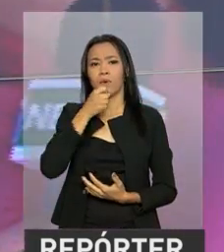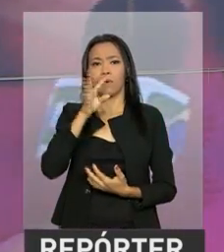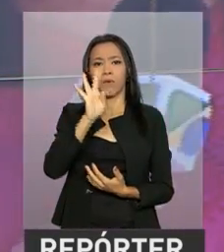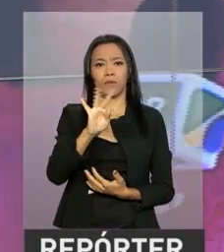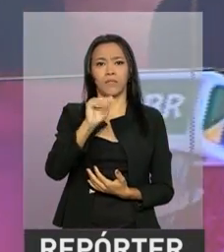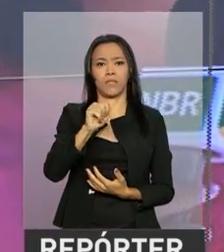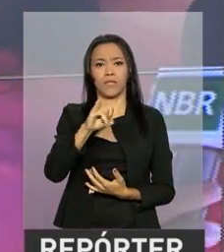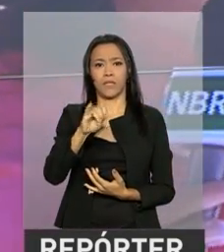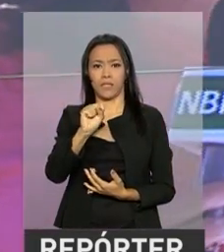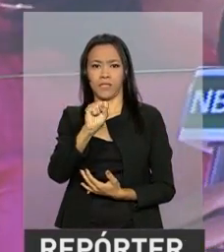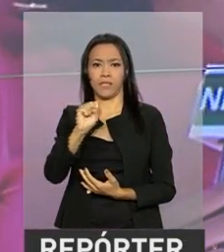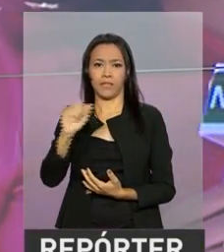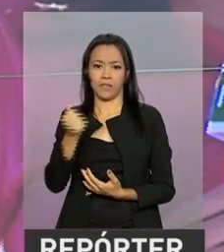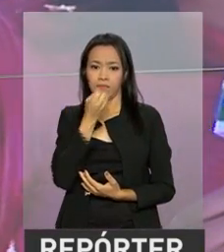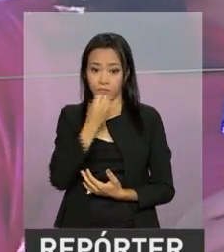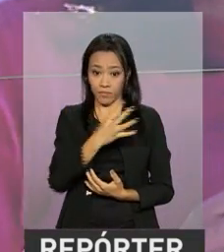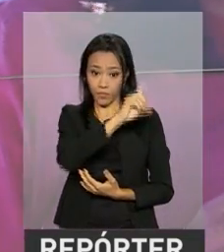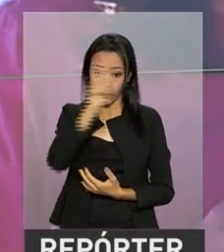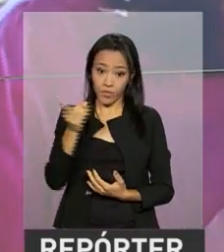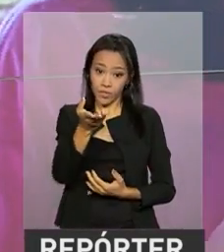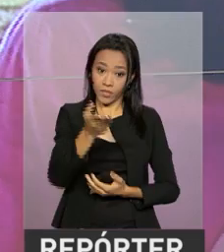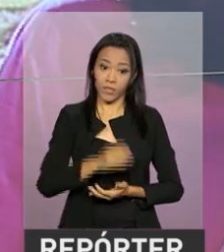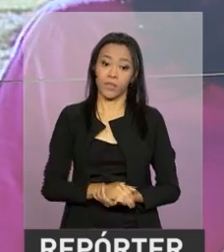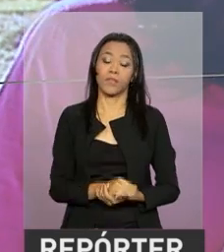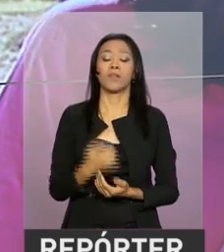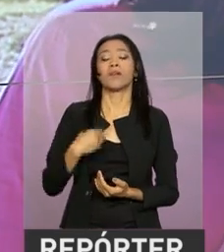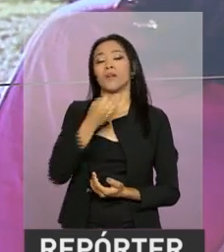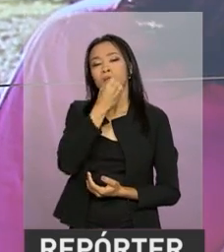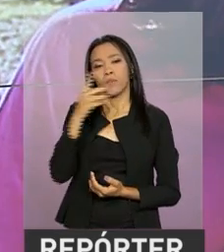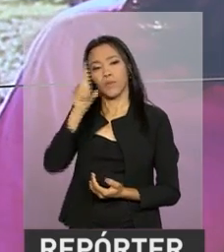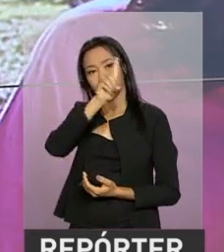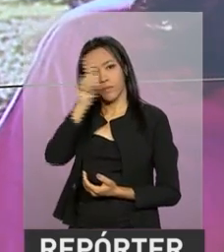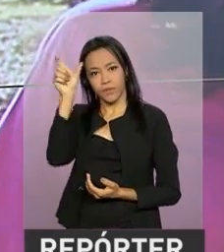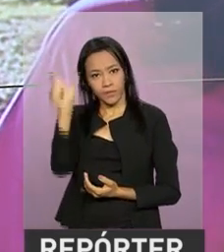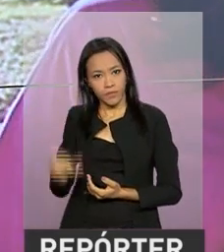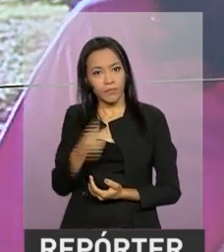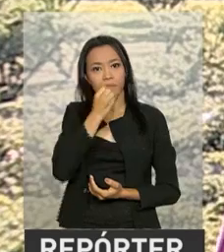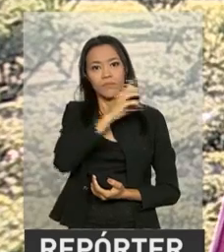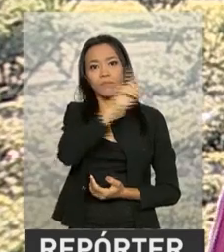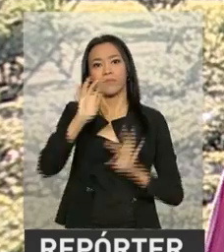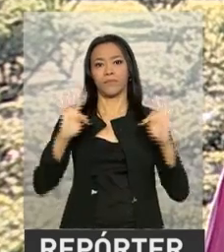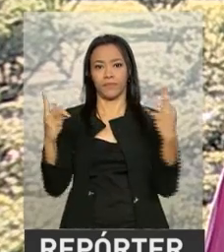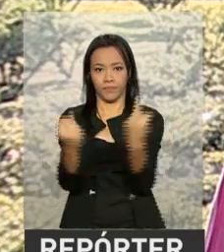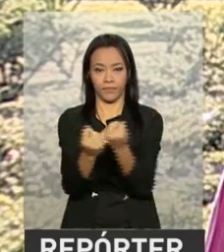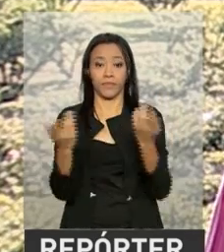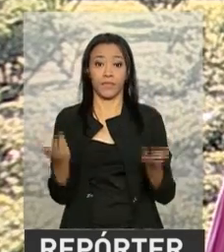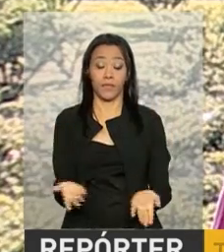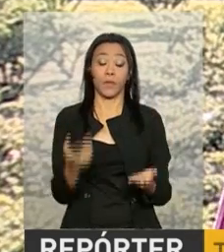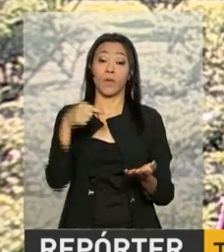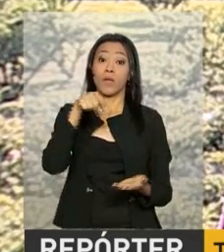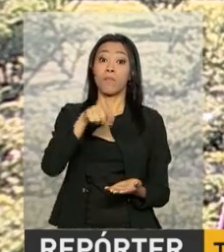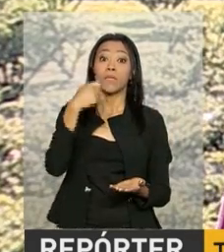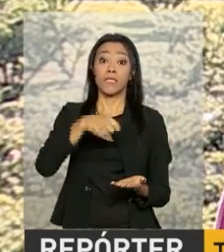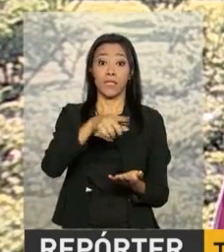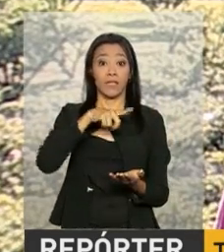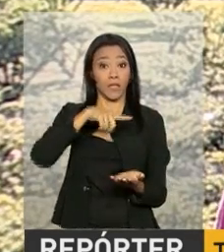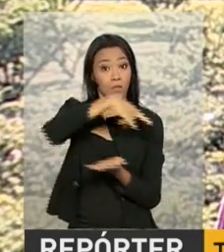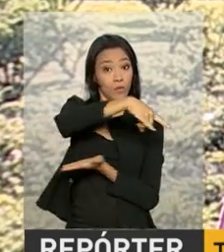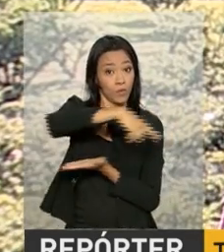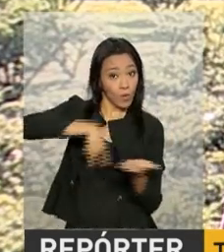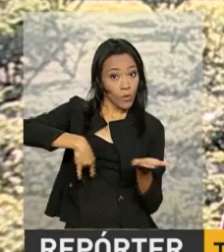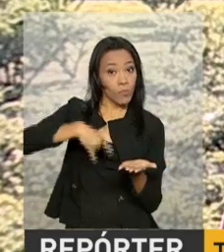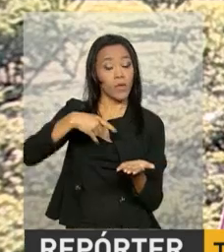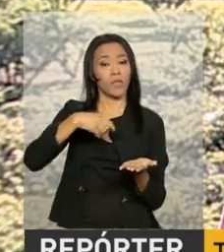Dias. Oi, Thaísa, bom dia. Bom dia, Malu, bom dia a todos. O registro deve ser feito por empresas ou